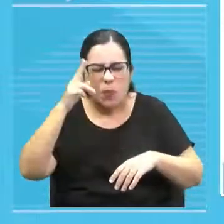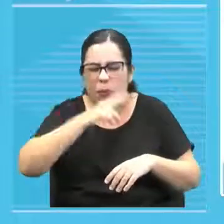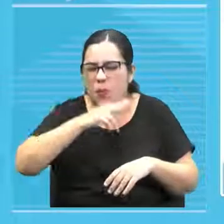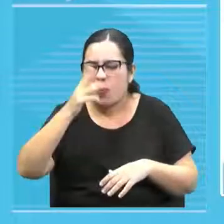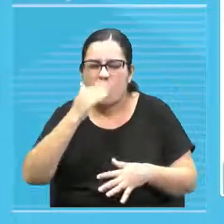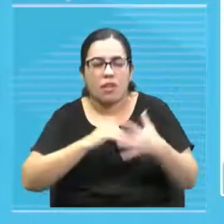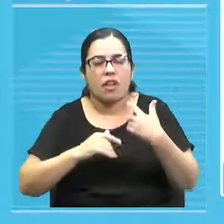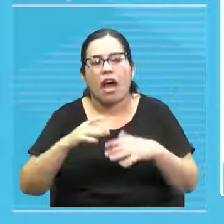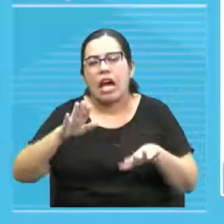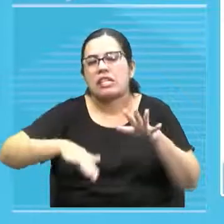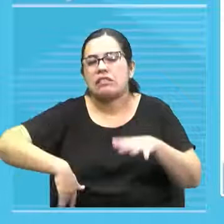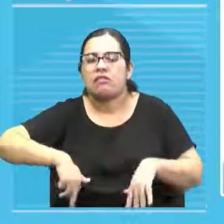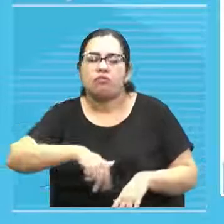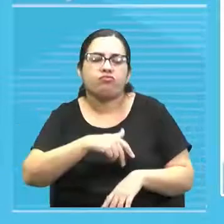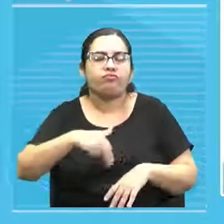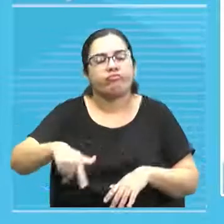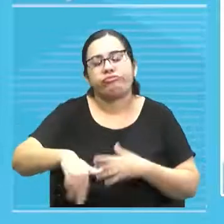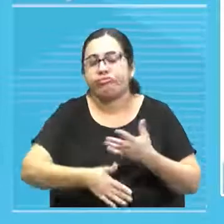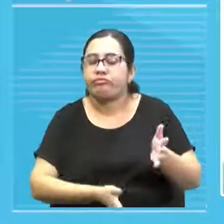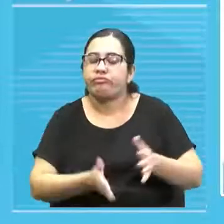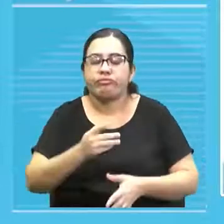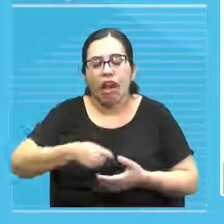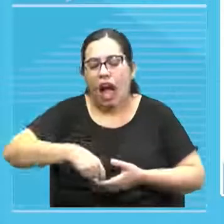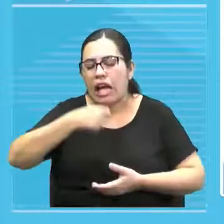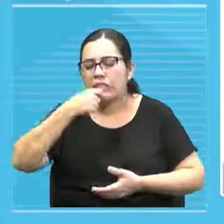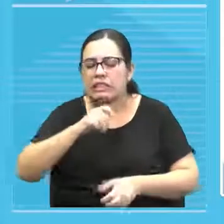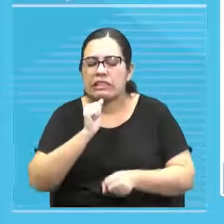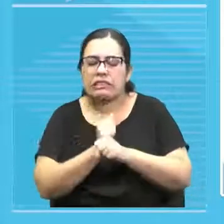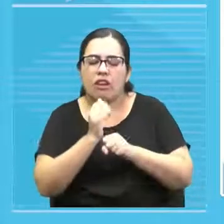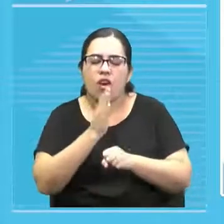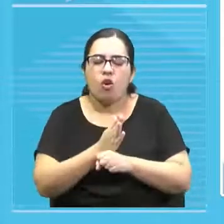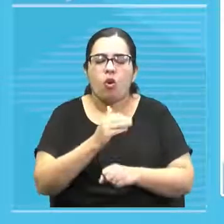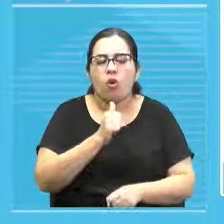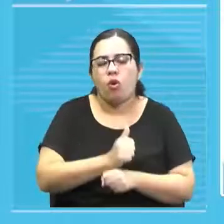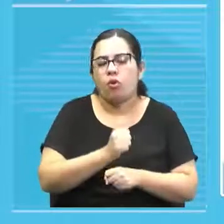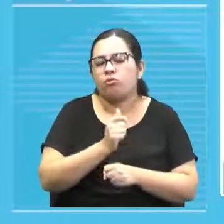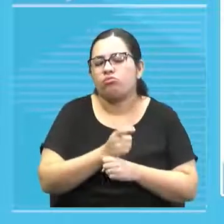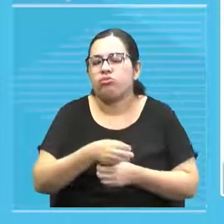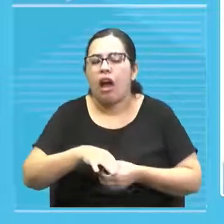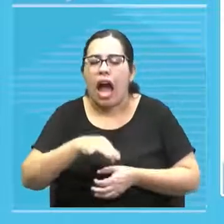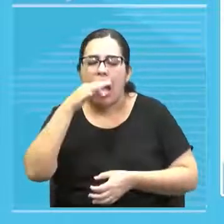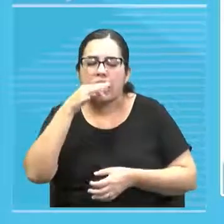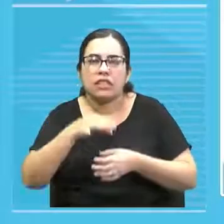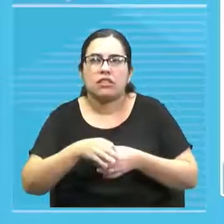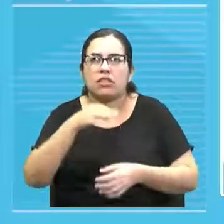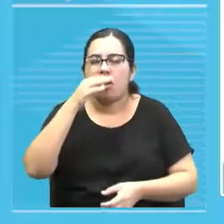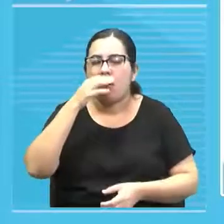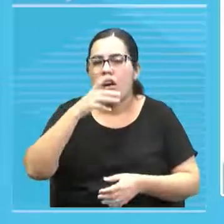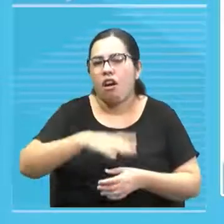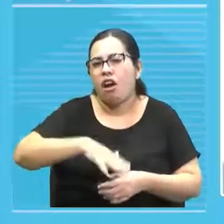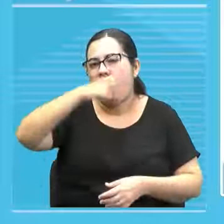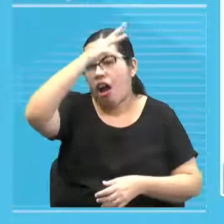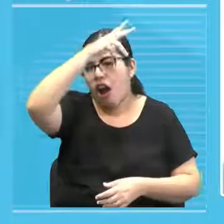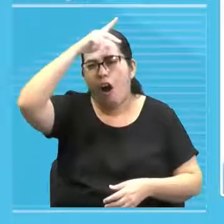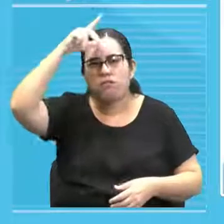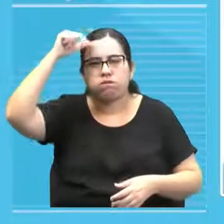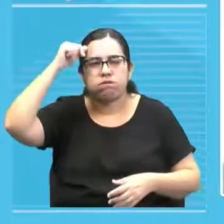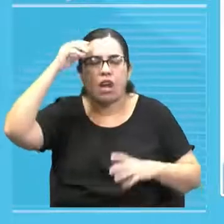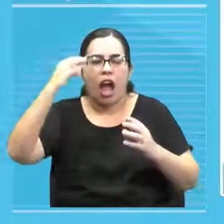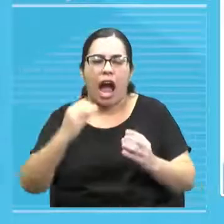passa isso tá andando no meio da rua tá comendo batata frita tomando um refrigerante de repente comendo um hambúrguer